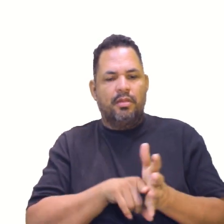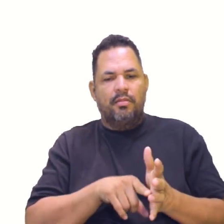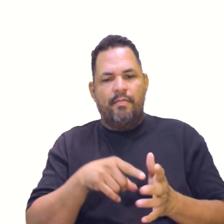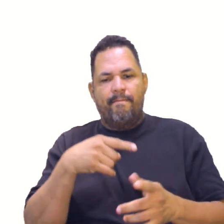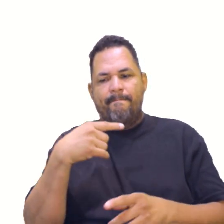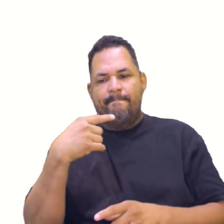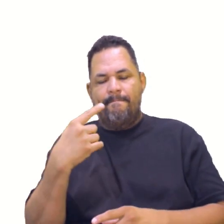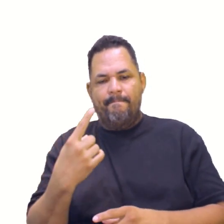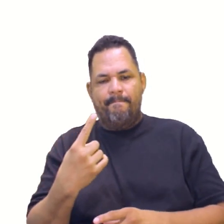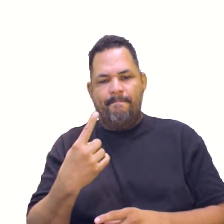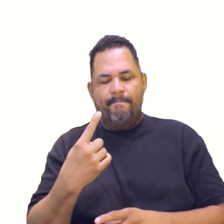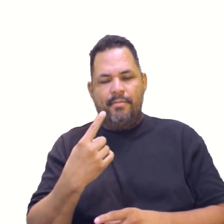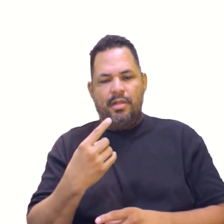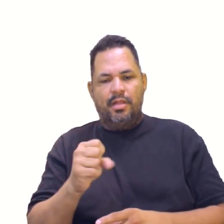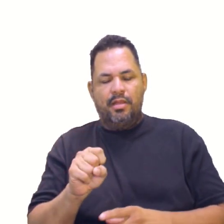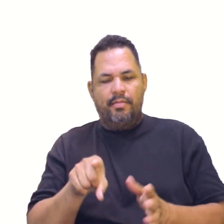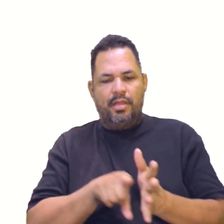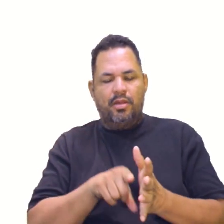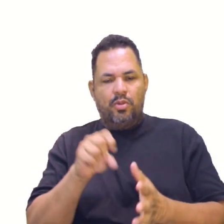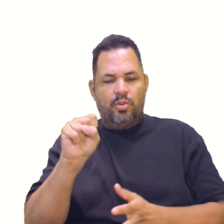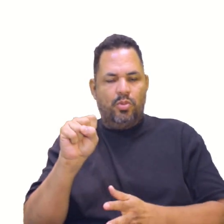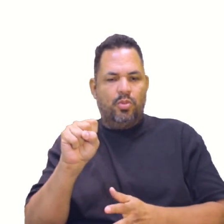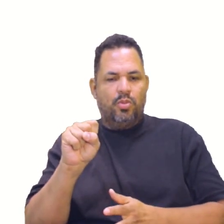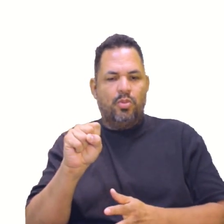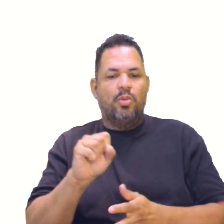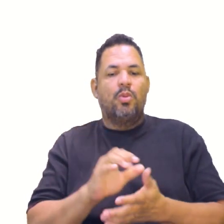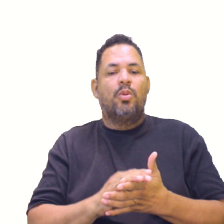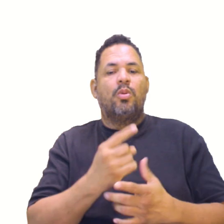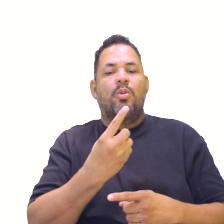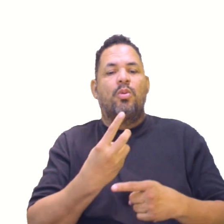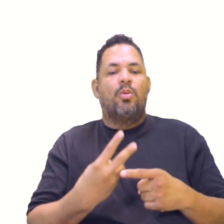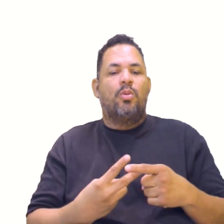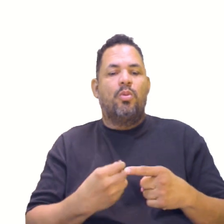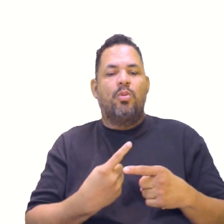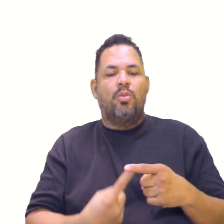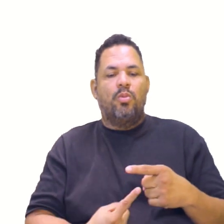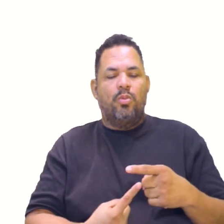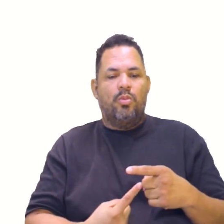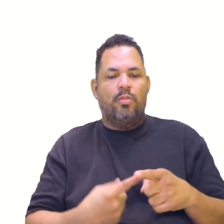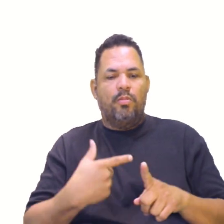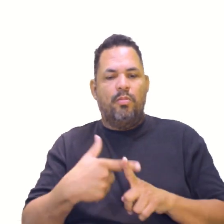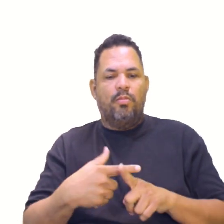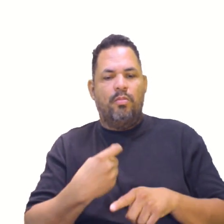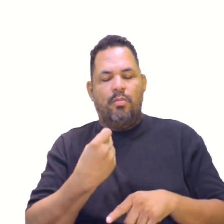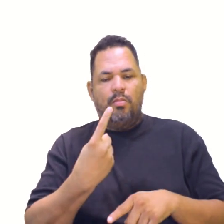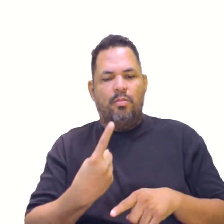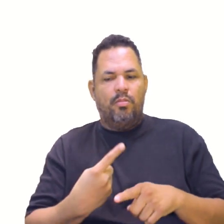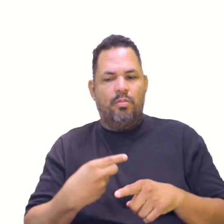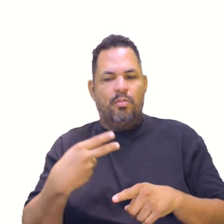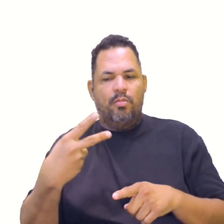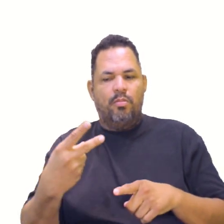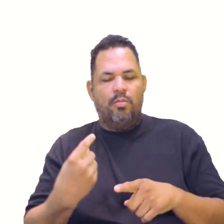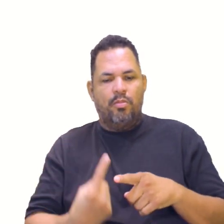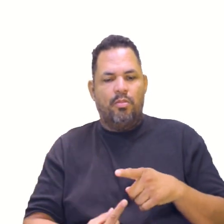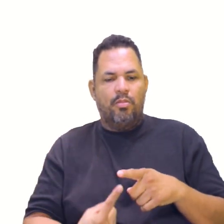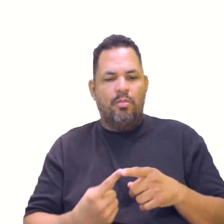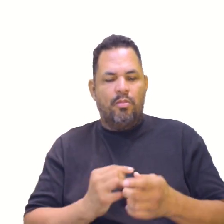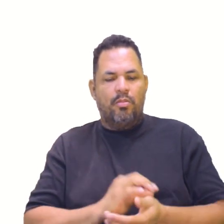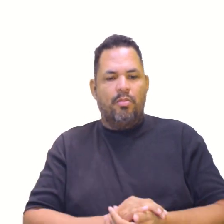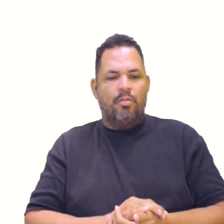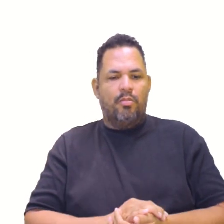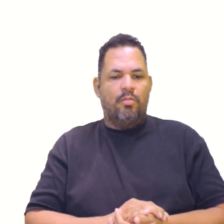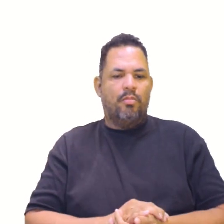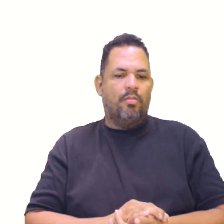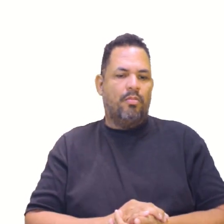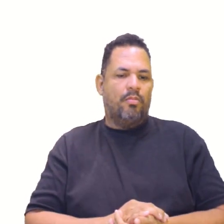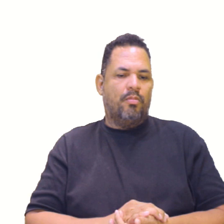com mais, menos 8. Sobre 1 ao quadrado, 1. Mais 1 ao quadrado, 1. Porque menos 1